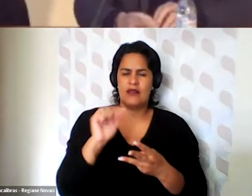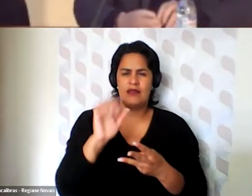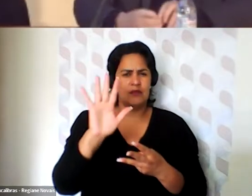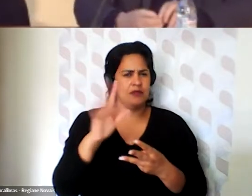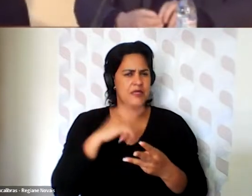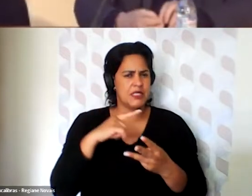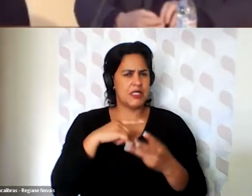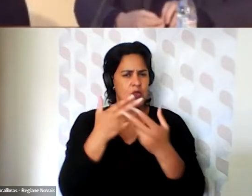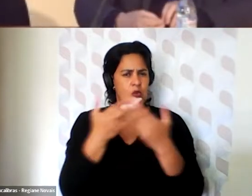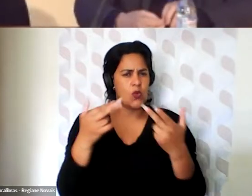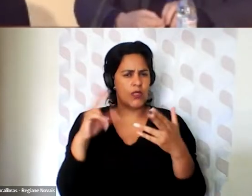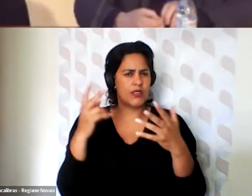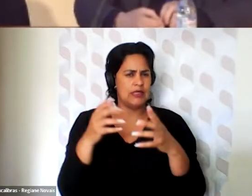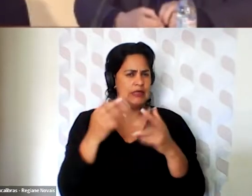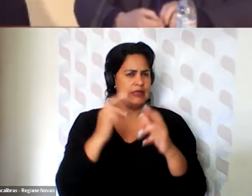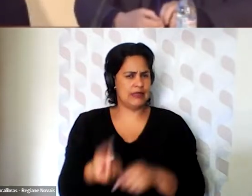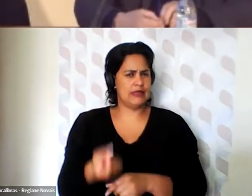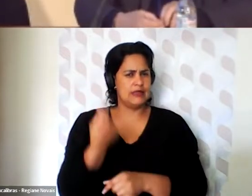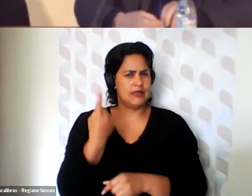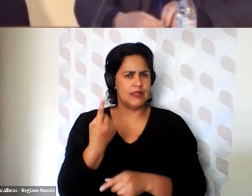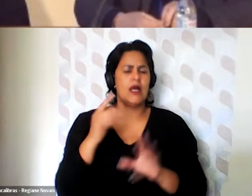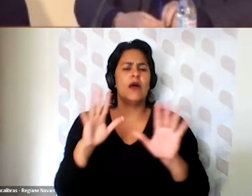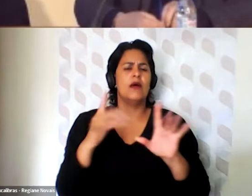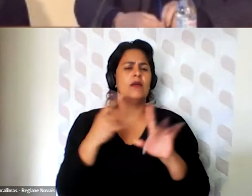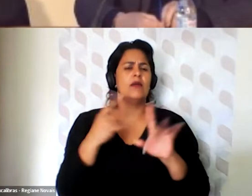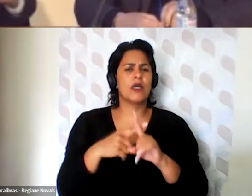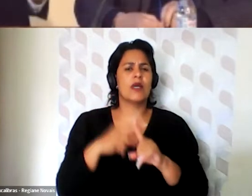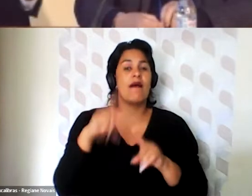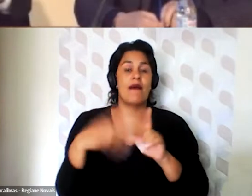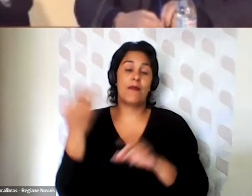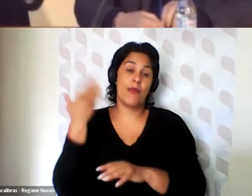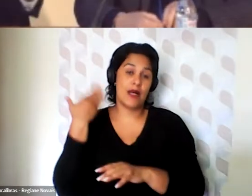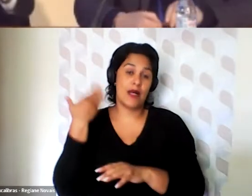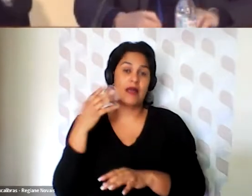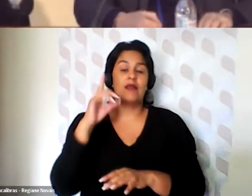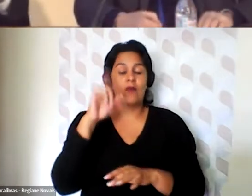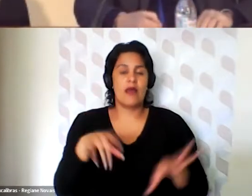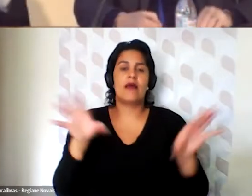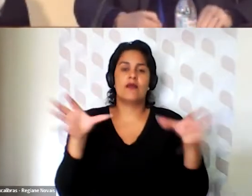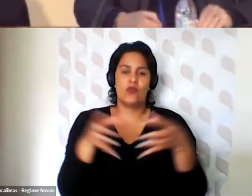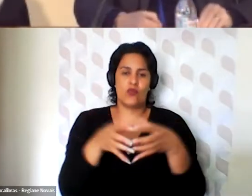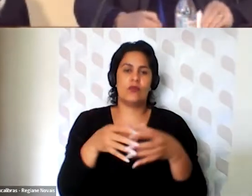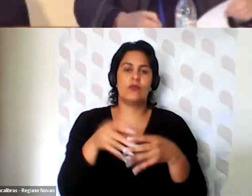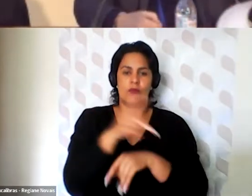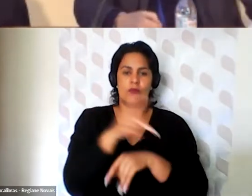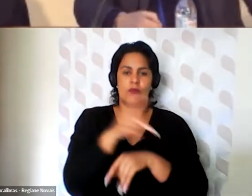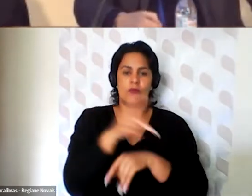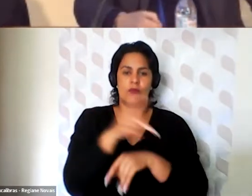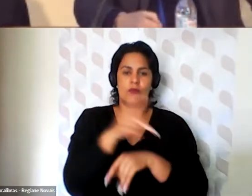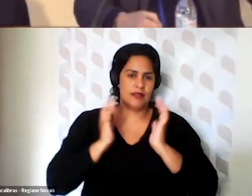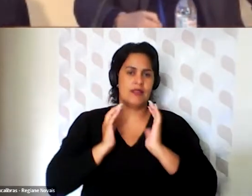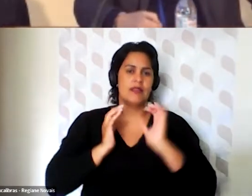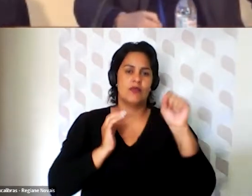Sul coordenava suas posições na UNCTAD, apoiando-se na Secretaria da UNCTAD, e aí, então, se fazia o diálogo norte-sul um pouco entre esses